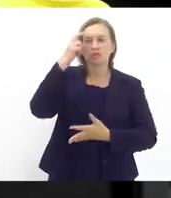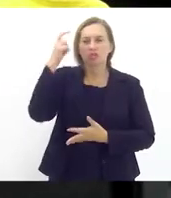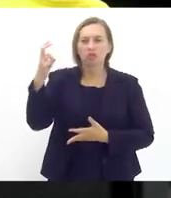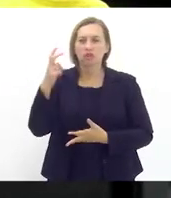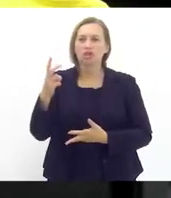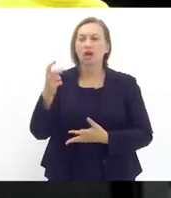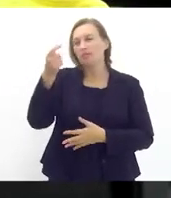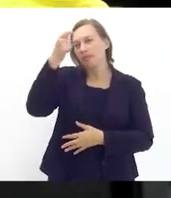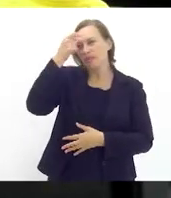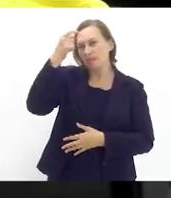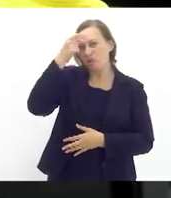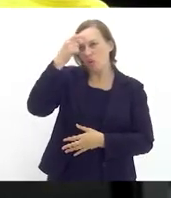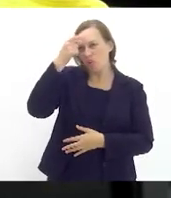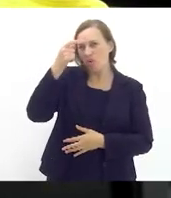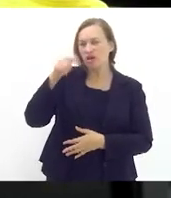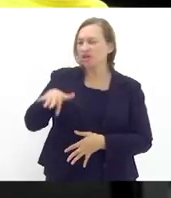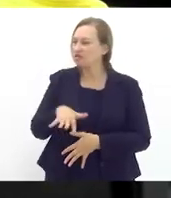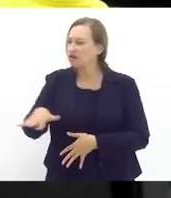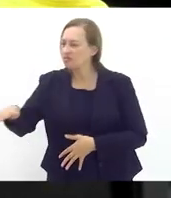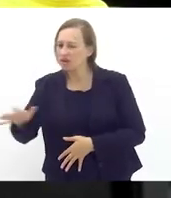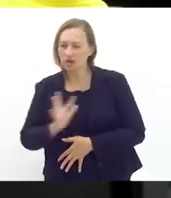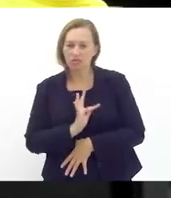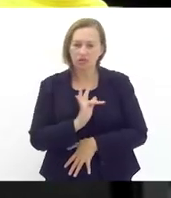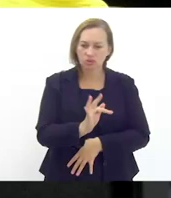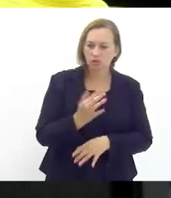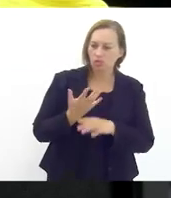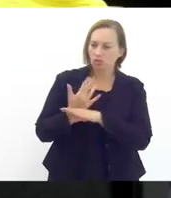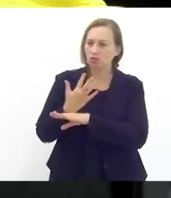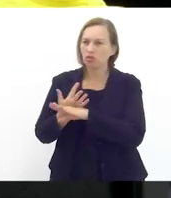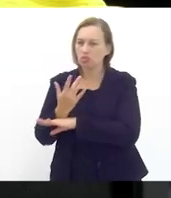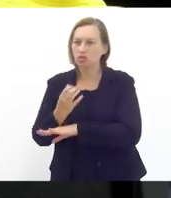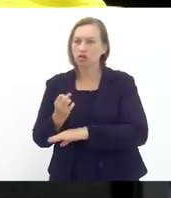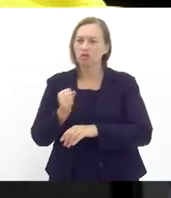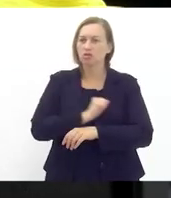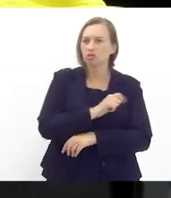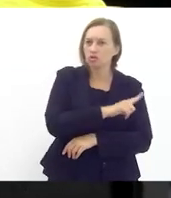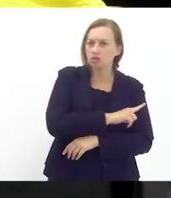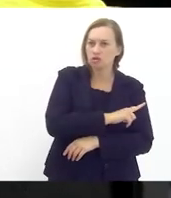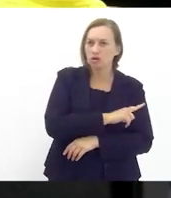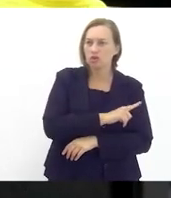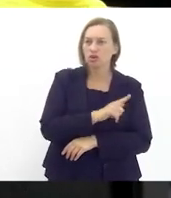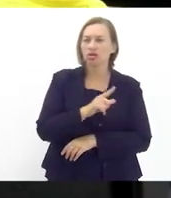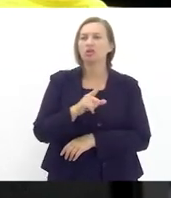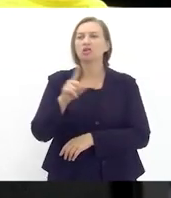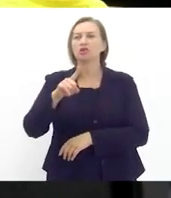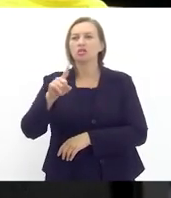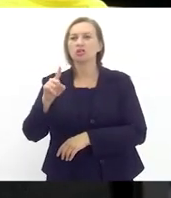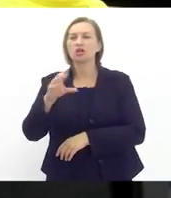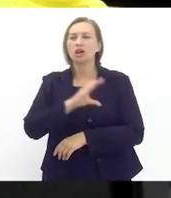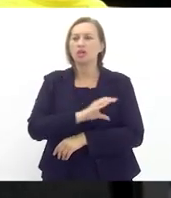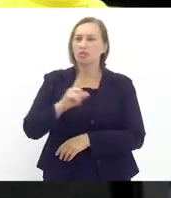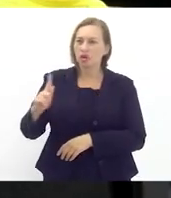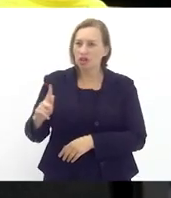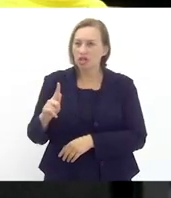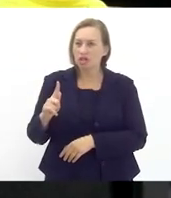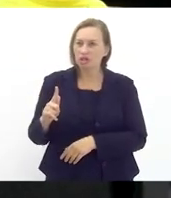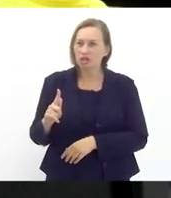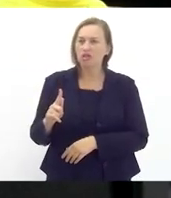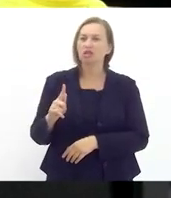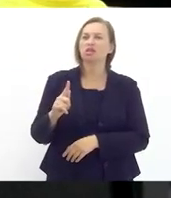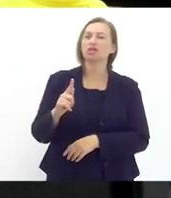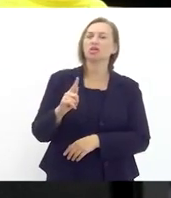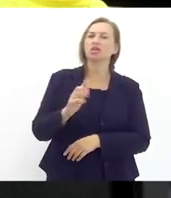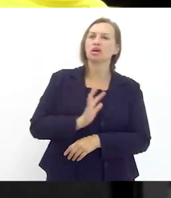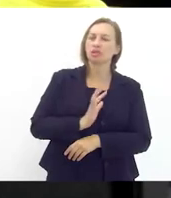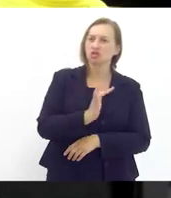memória periférica seja lá em Caxias Nova Iguaçu São Gonçalo lá na zona leste Campo Grande Santa Cruz na Baixada Fluminense